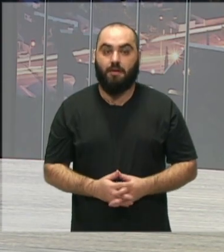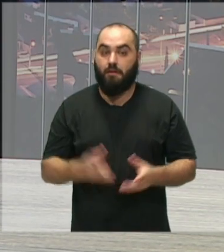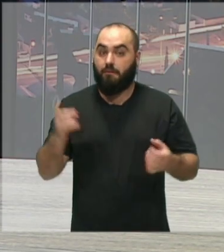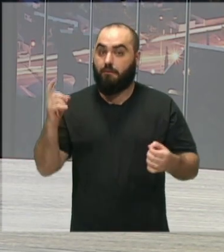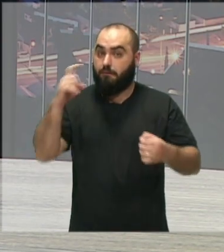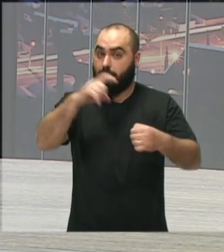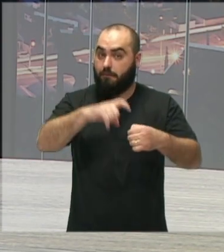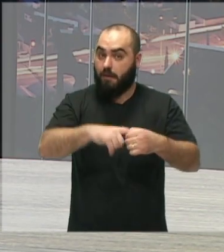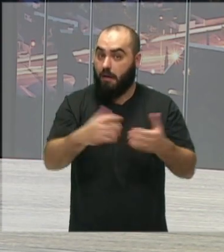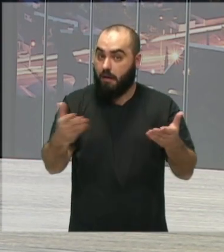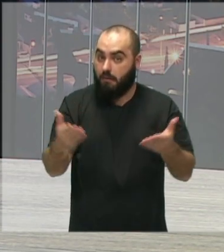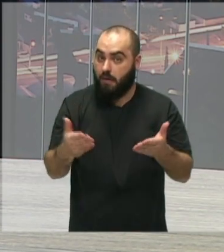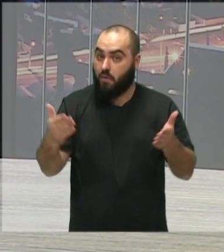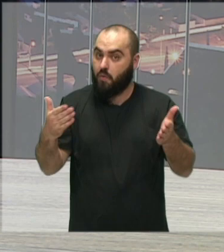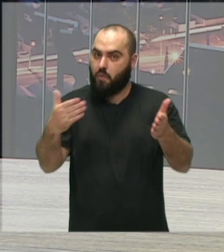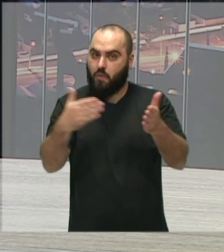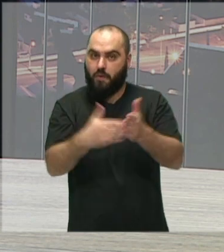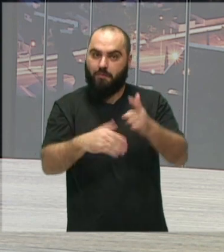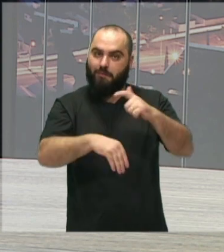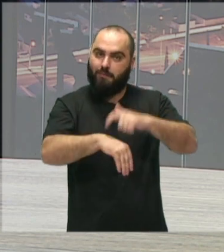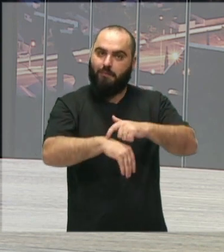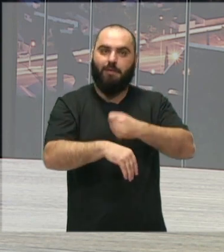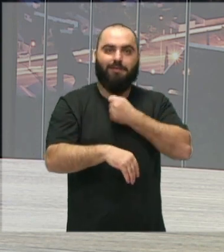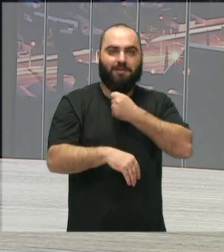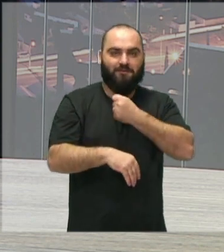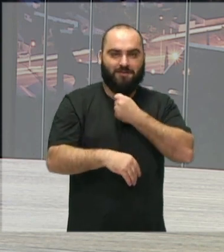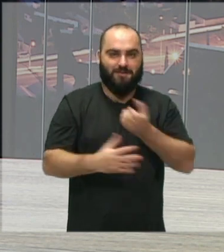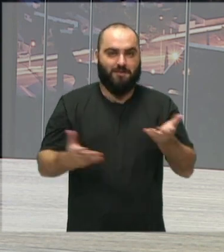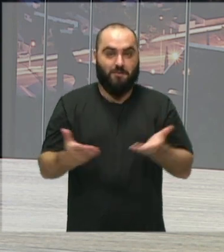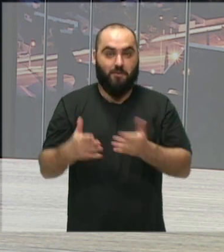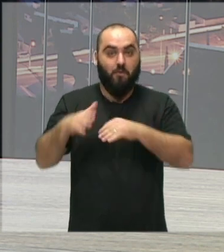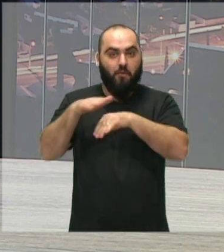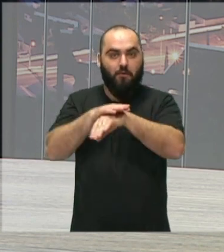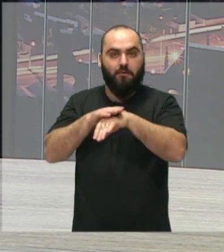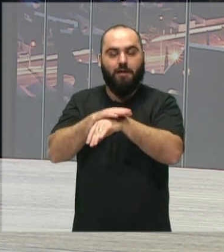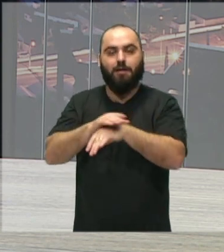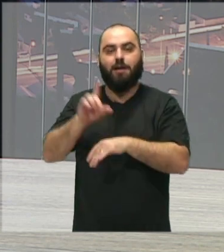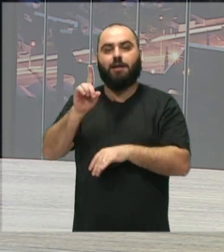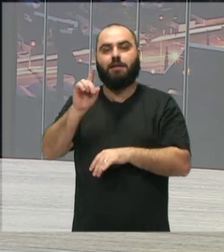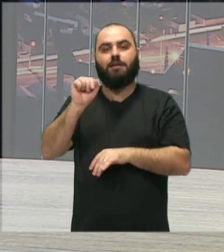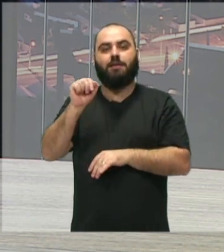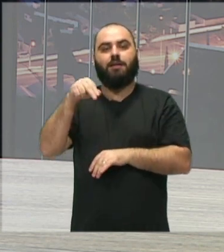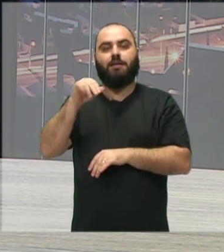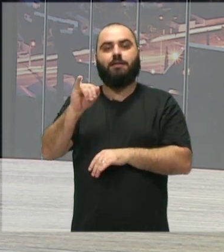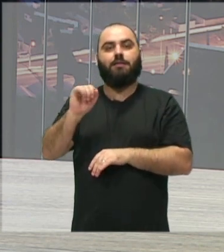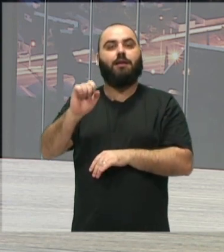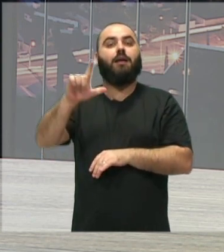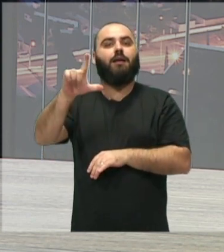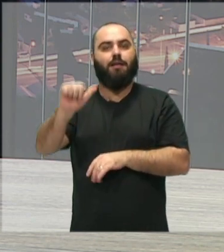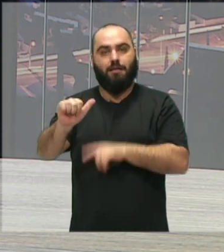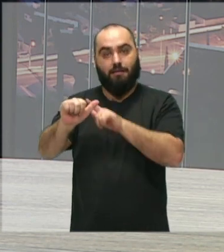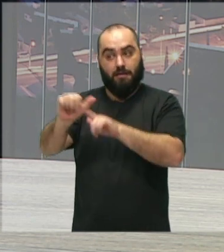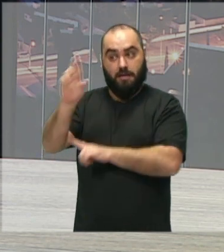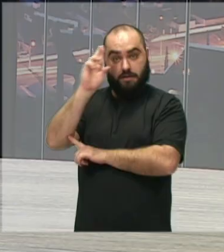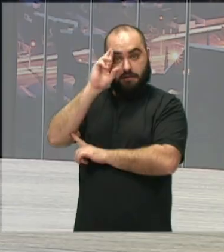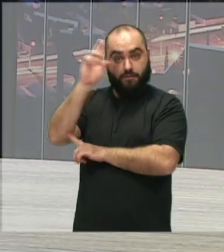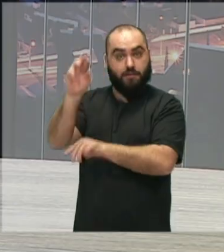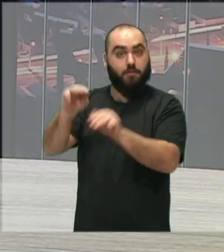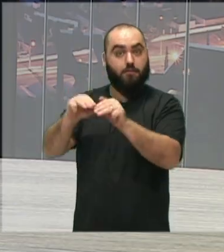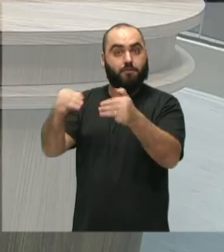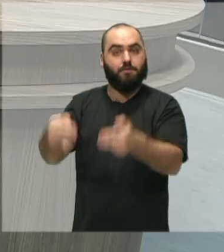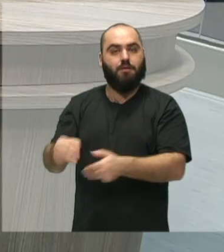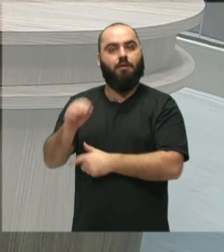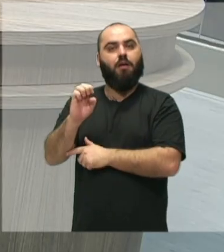Voltamos aqui neste que é o último bloco do Câmara Aberta, que hoje entrevista a Daniele Halber, museóloga do Museu Etnoarqueológico de